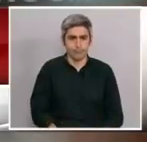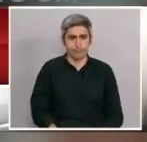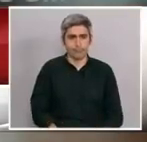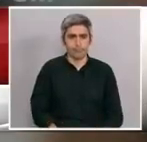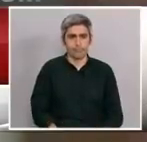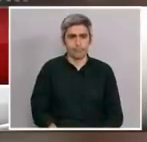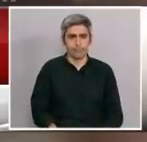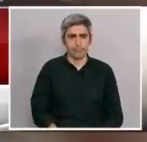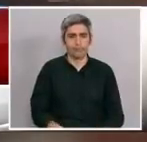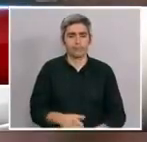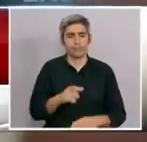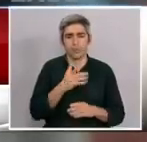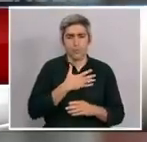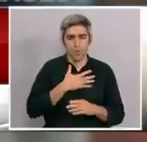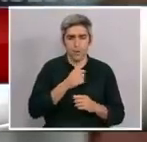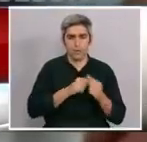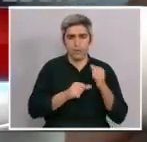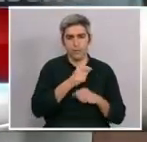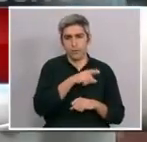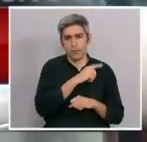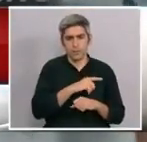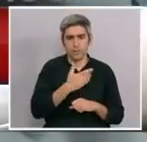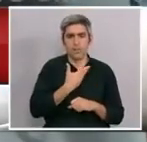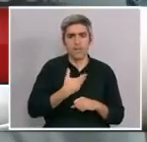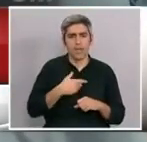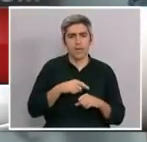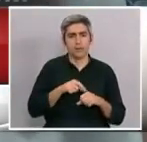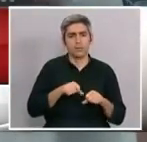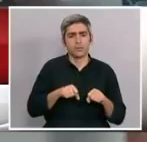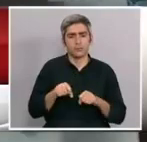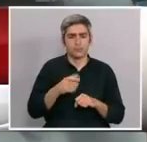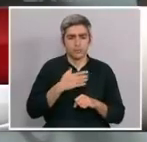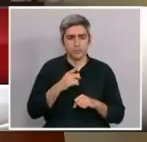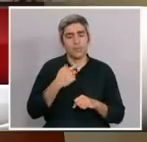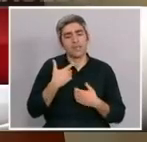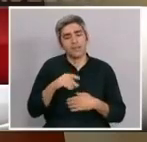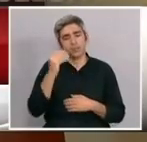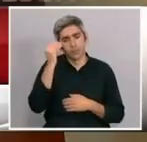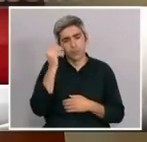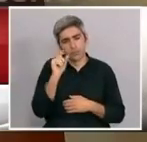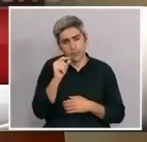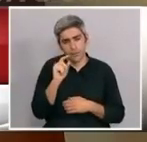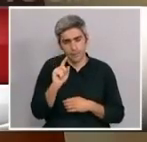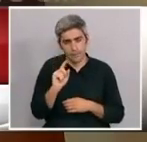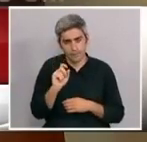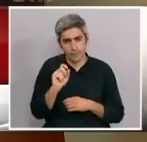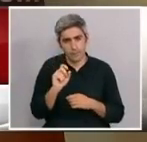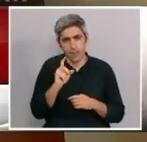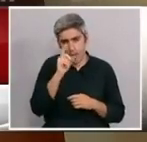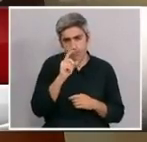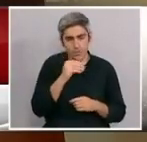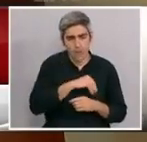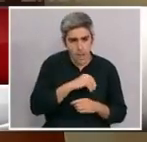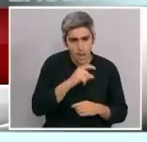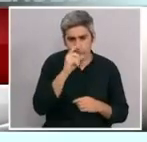Rosália não quer voltar atrás. Não defende o regime antigo, mas não esconde as saudades. Lembra-se de tudo, até do